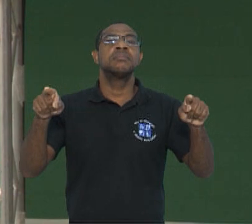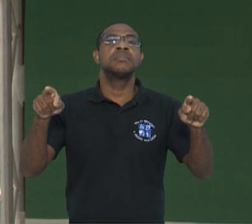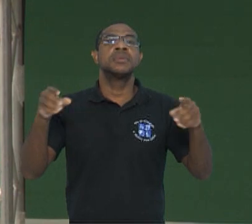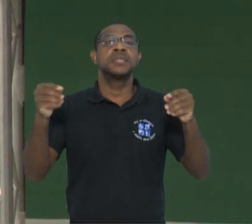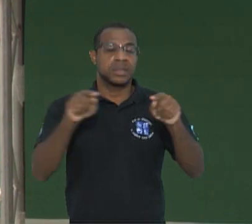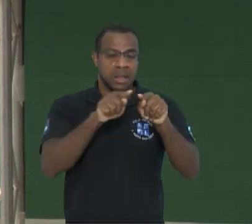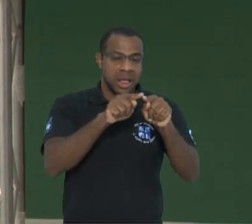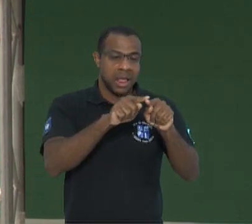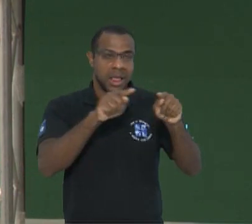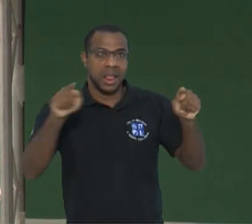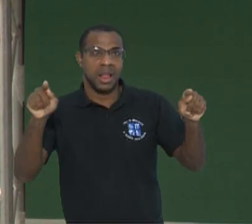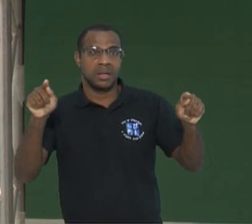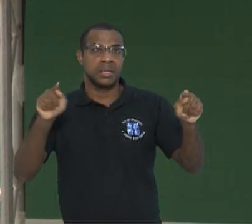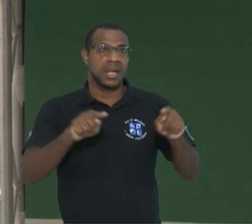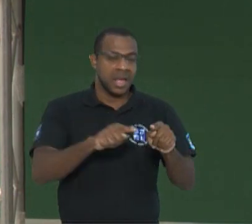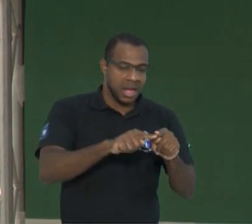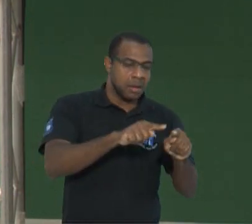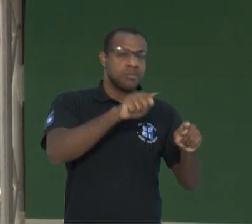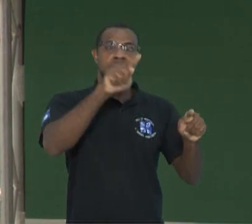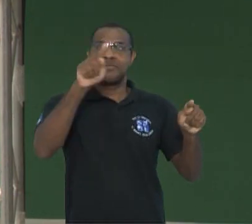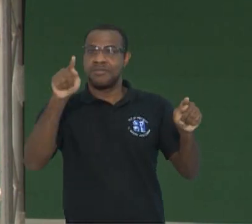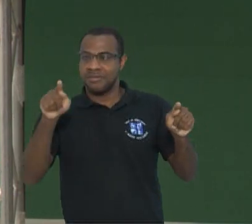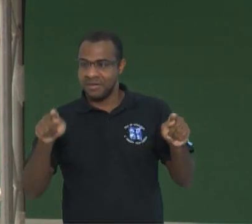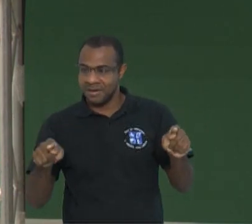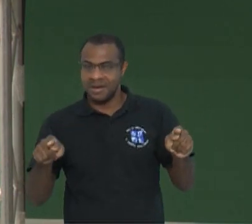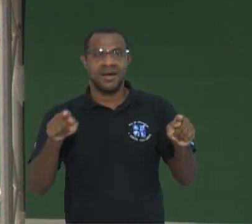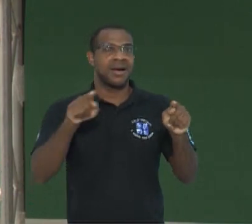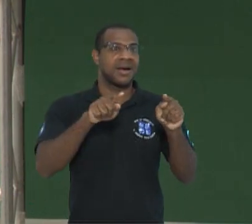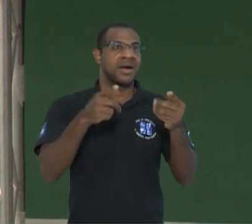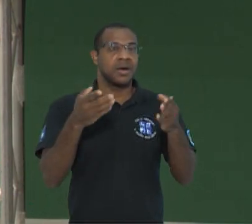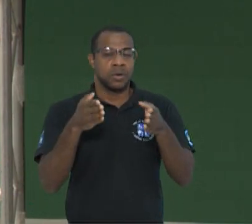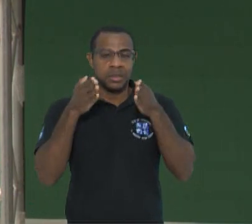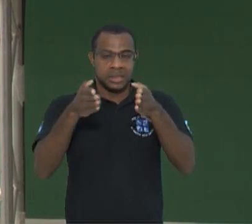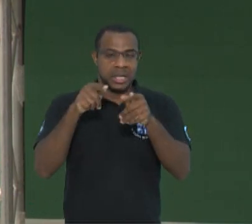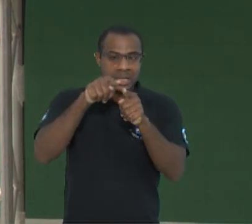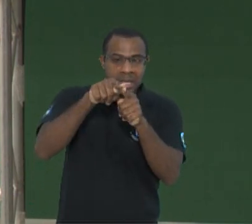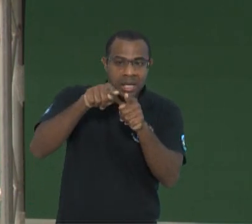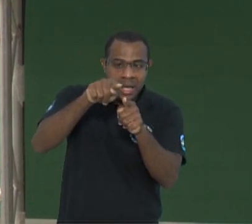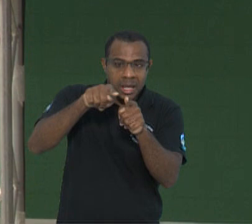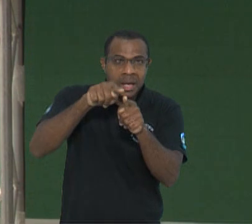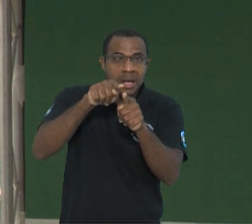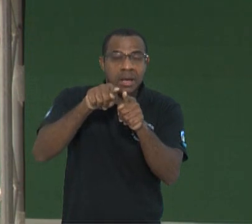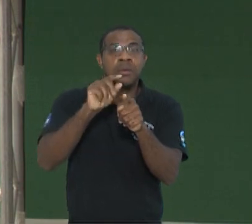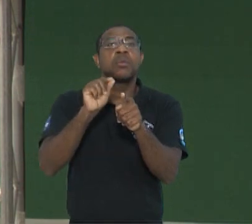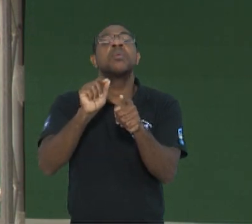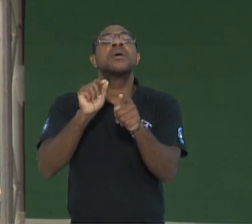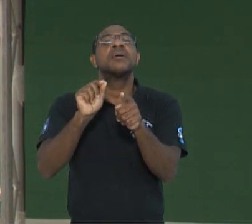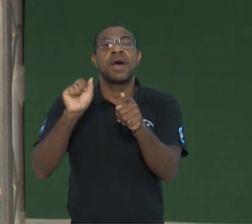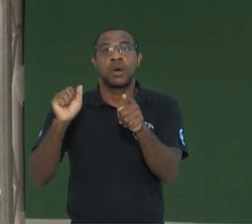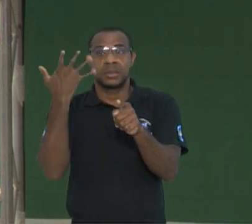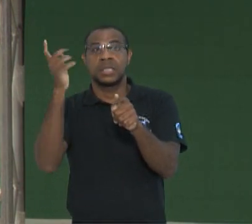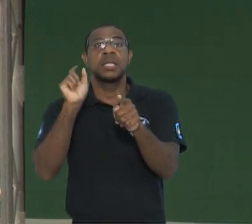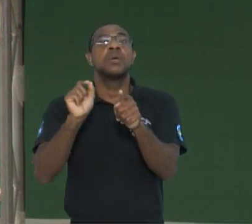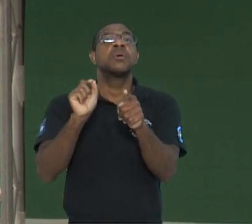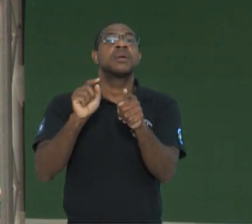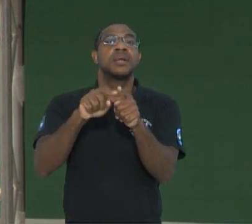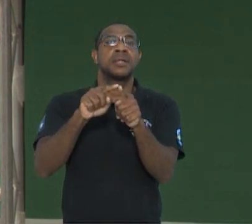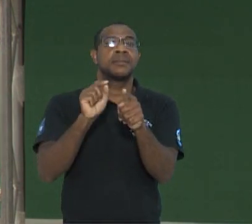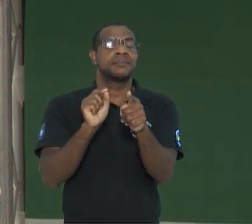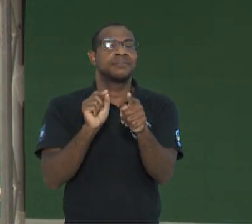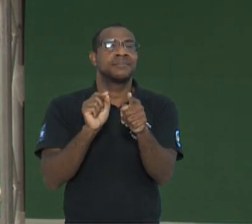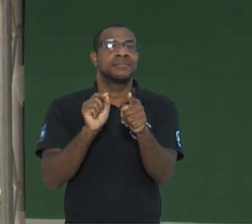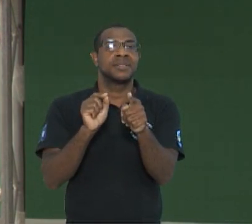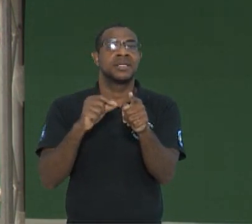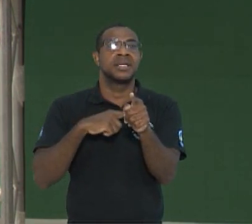cartesiano coincidir com a origem, o centro da hipérbole, isso vai acontecer. Então,